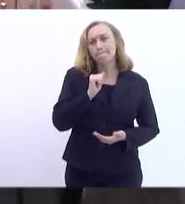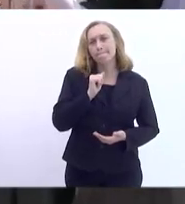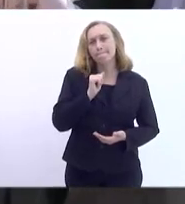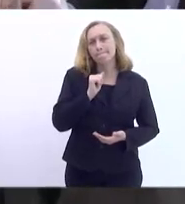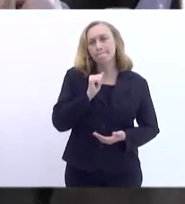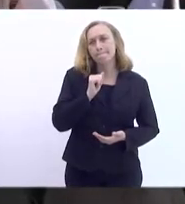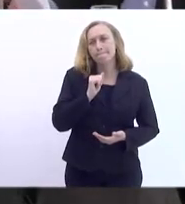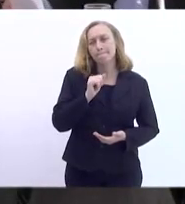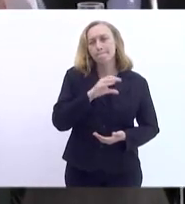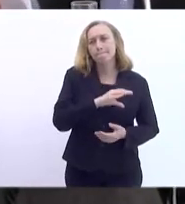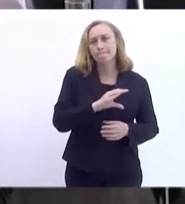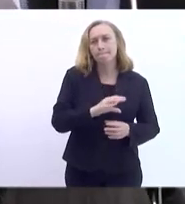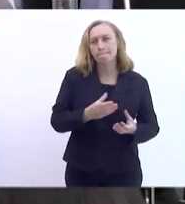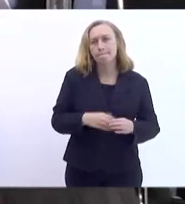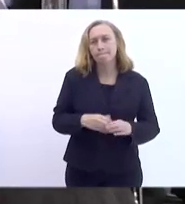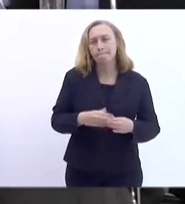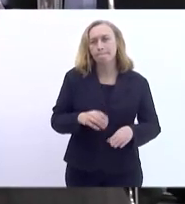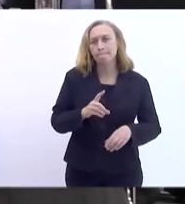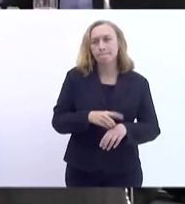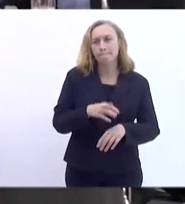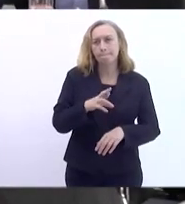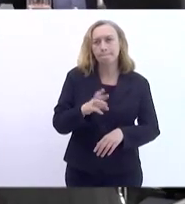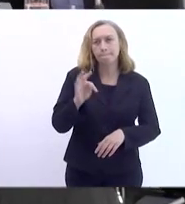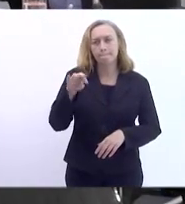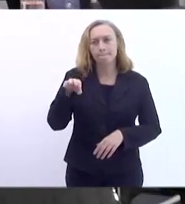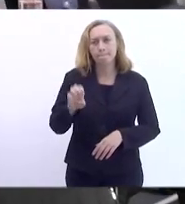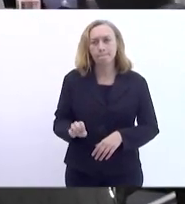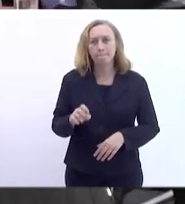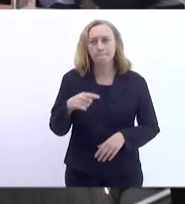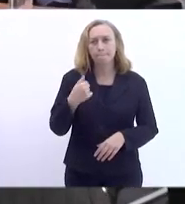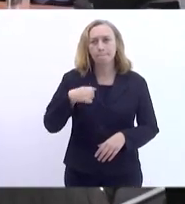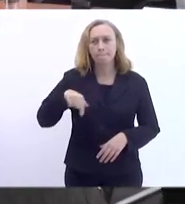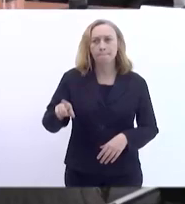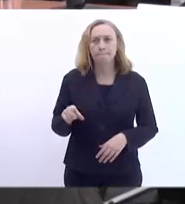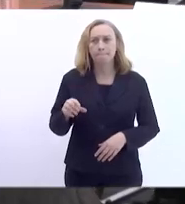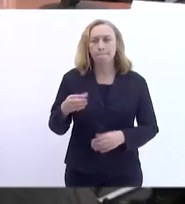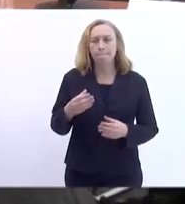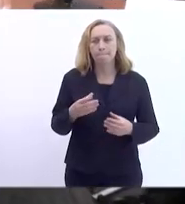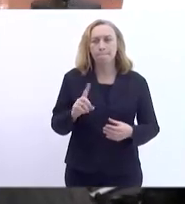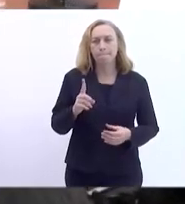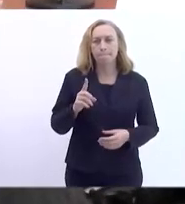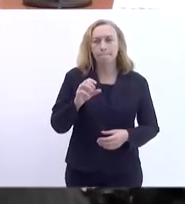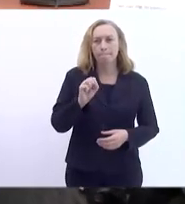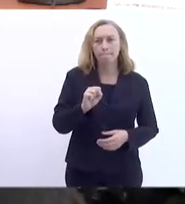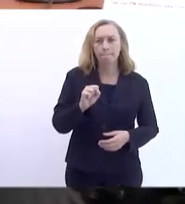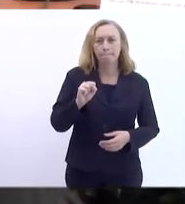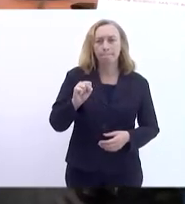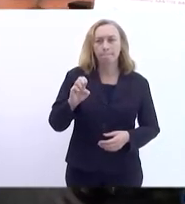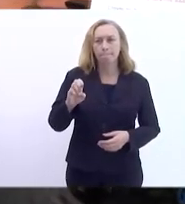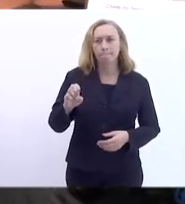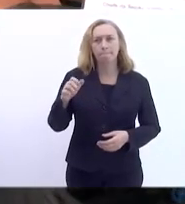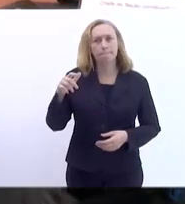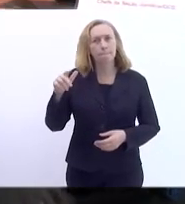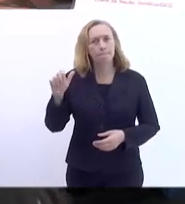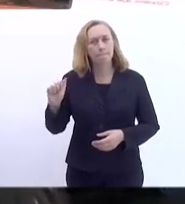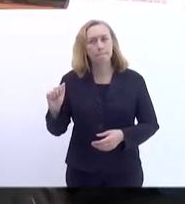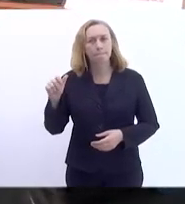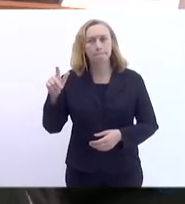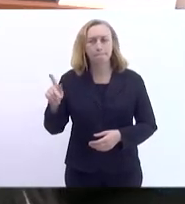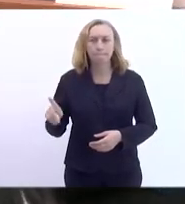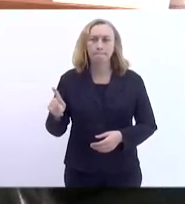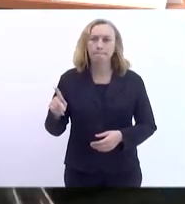quem presidia o concurso era até o doutor as férias e eu participei efetivamente do não da SEAP o concurso eu